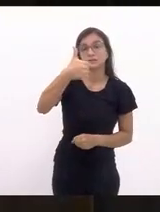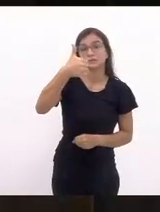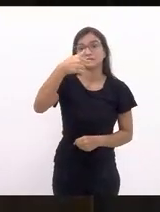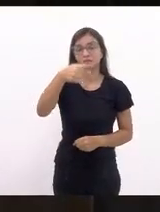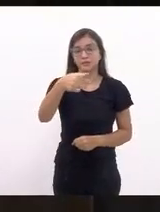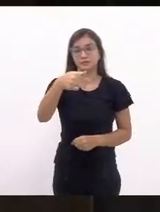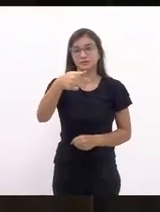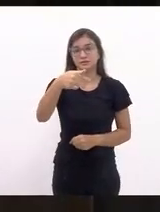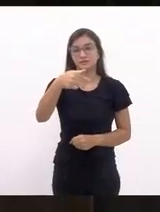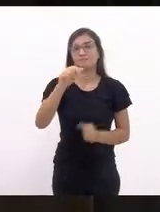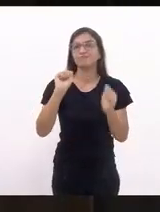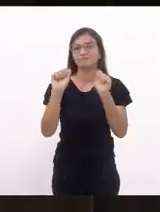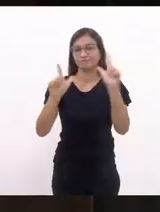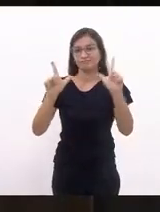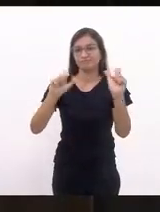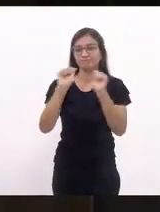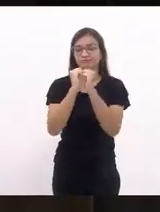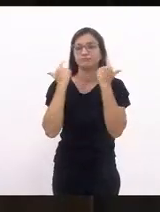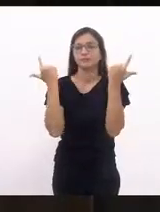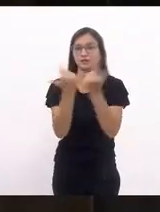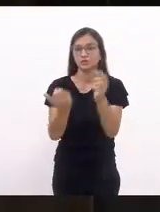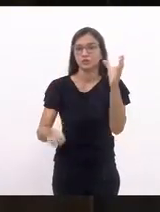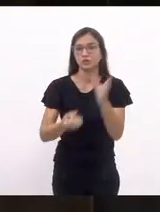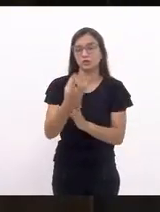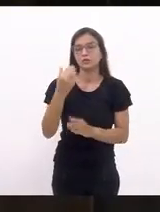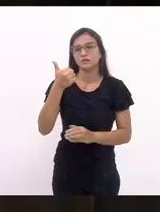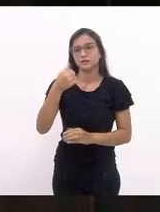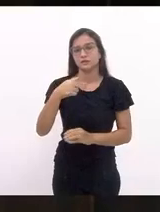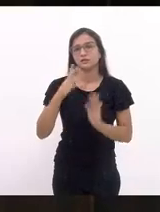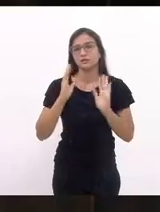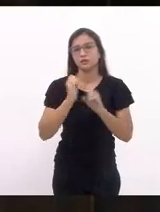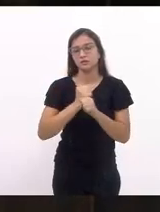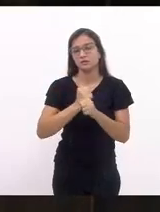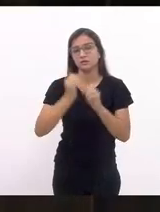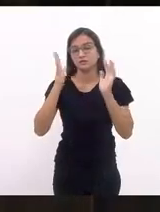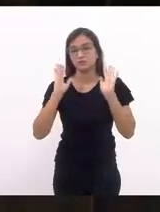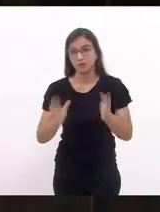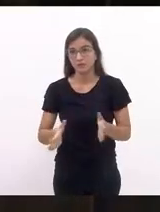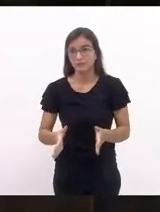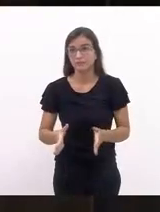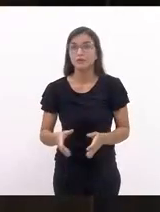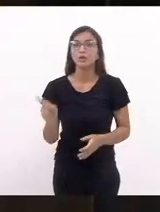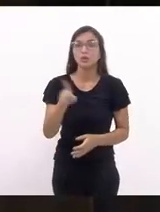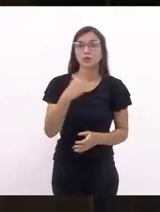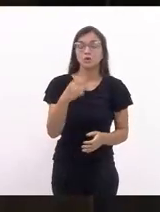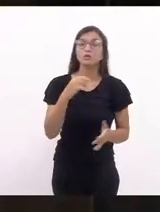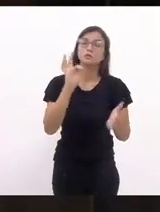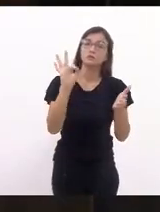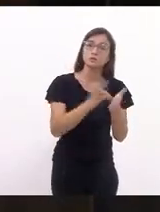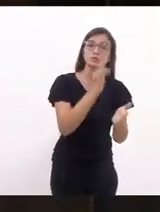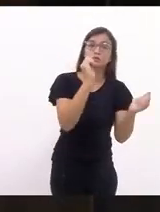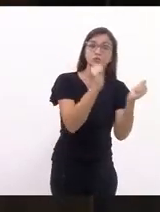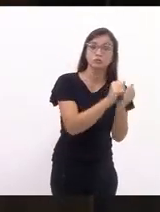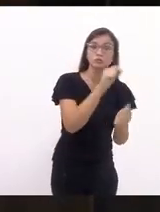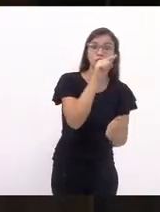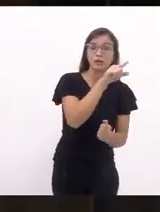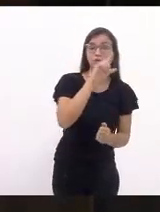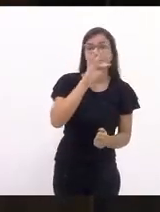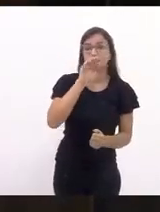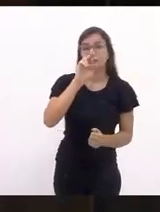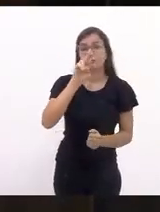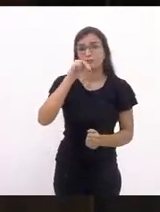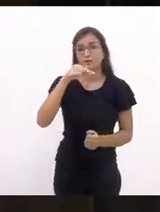criação com o objetivo de expandir o alcance da emissora assinamos convênio com a funarj para transmissão ao vivo